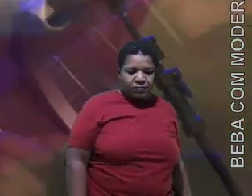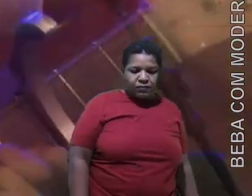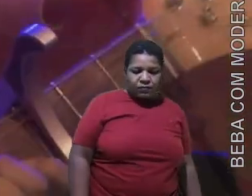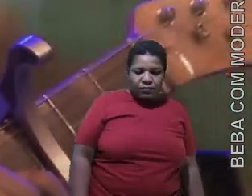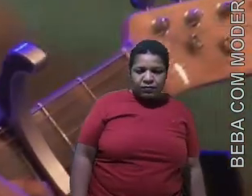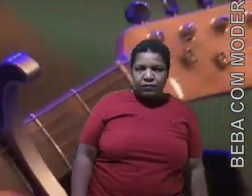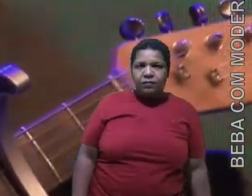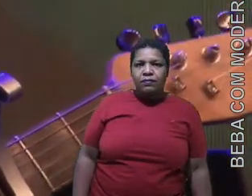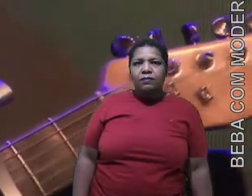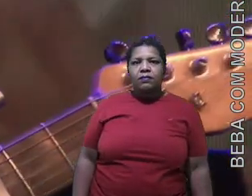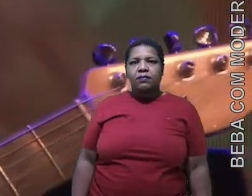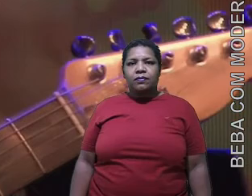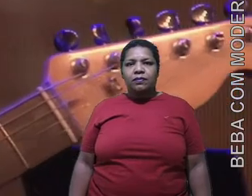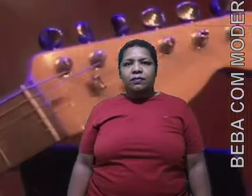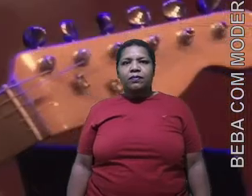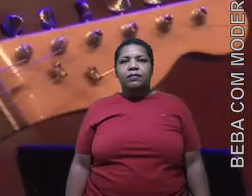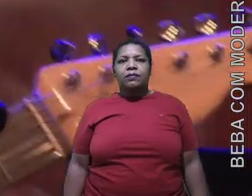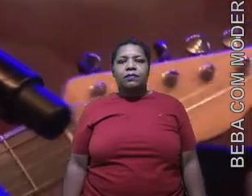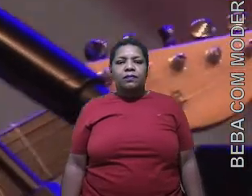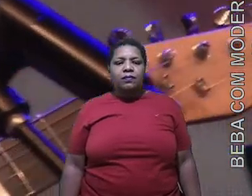E aí